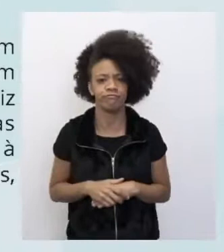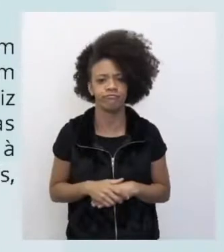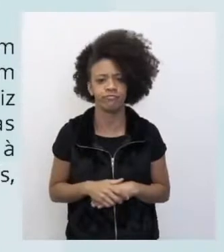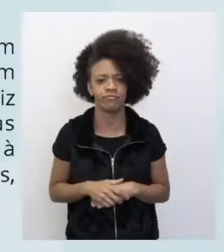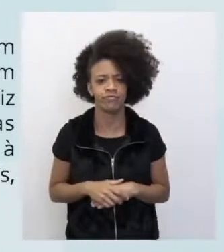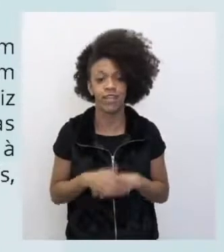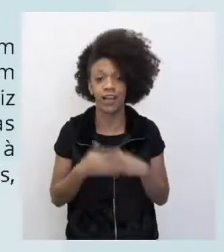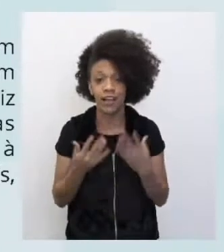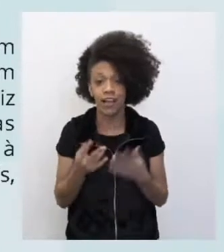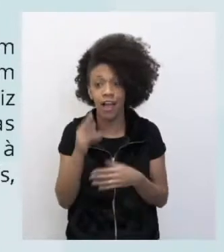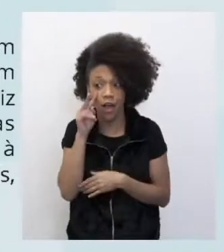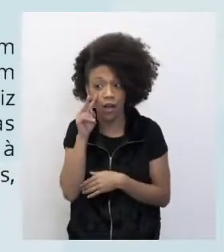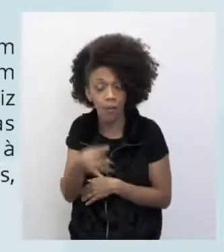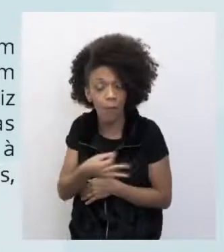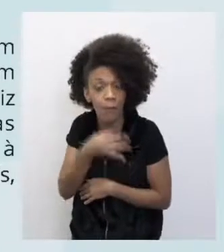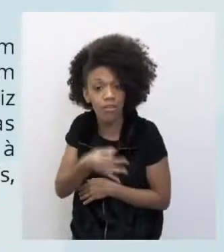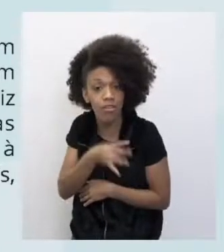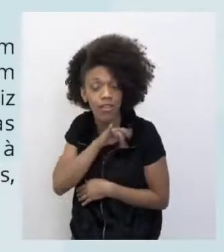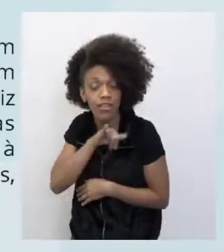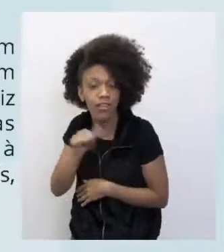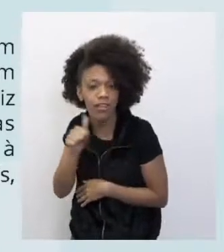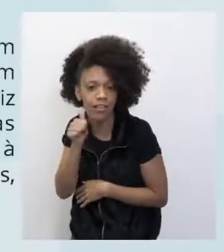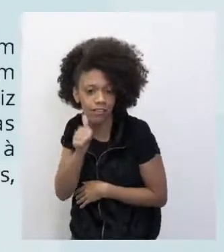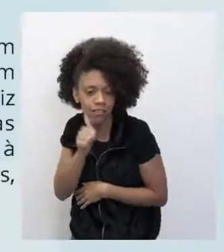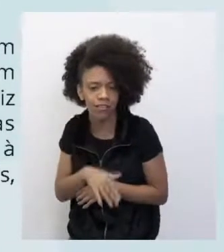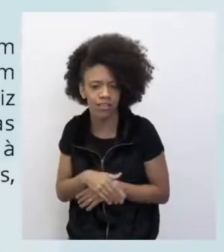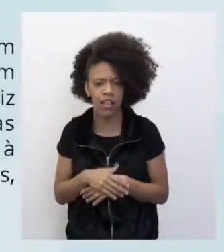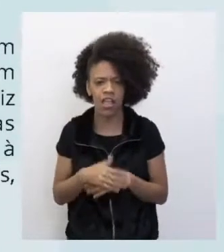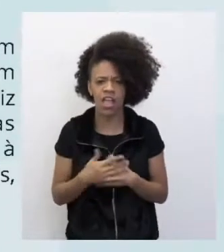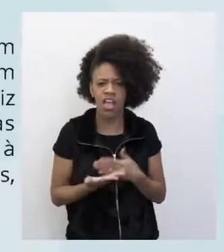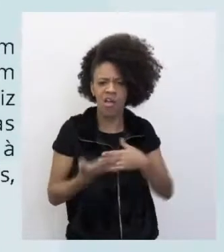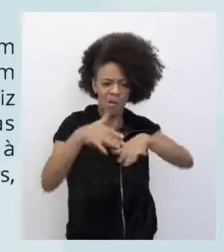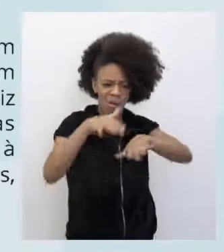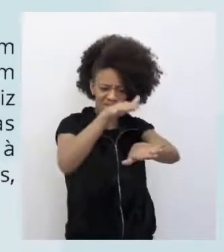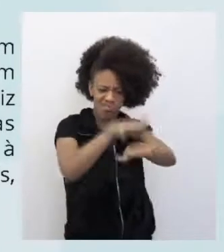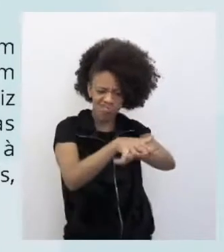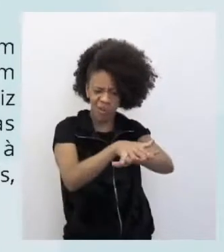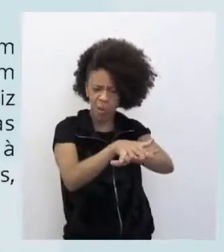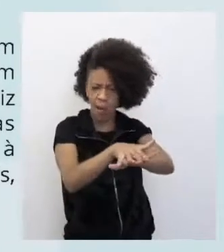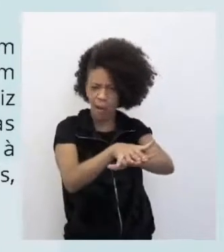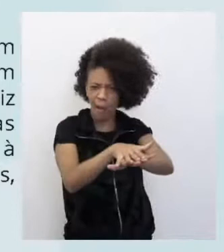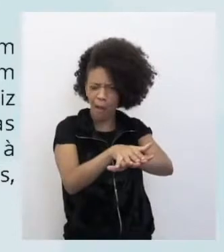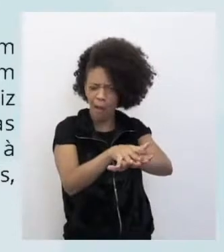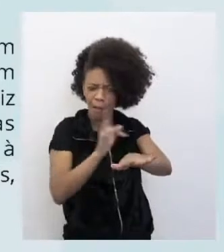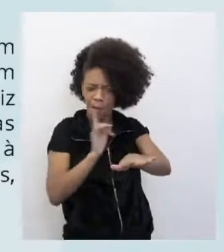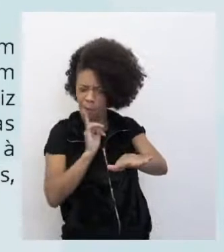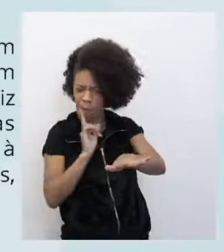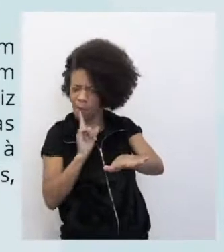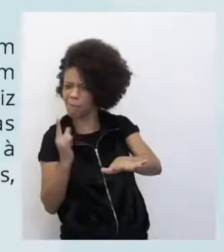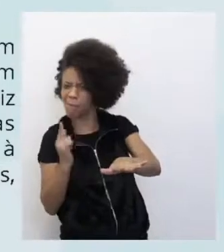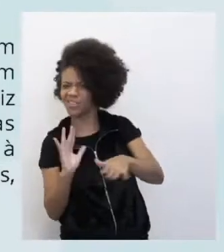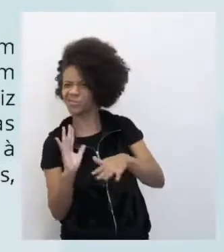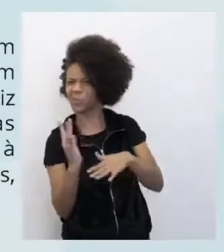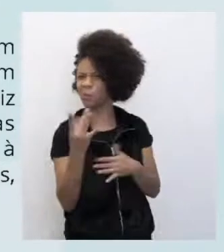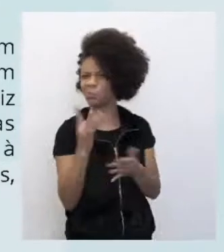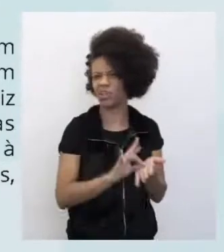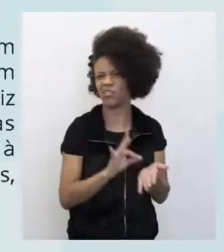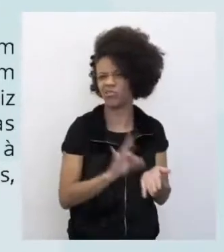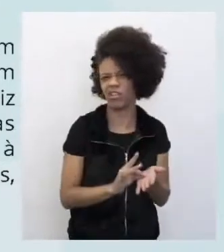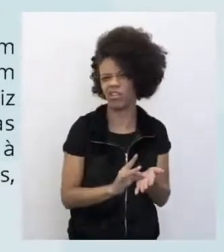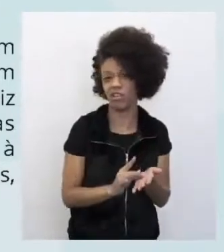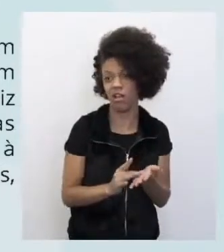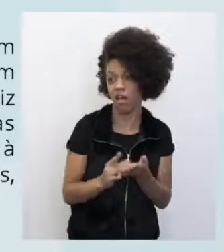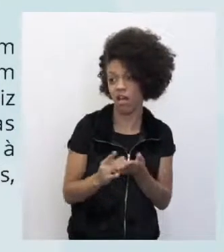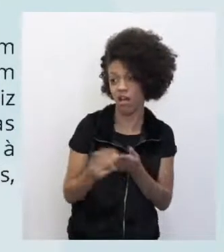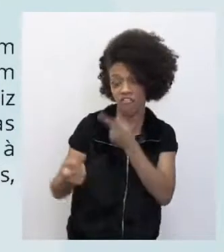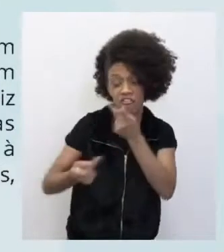aos olhos da Thaís. Muito se fala sobre a inclusão, só que pouco se vê por aí. Muito se fala que todos nós